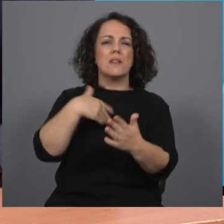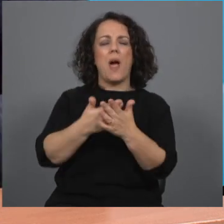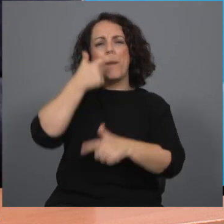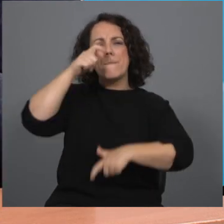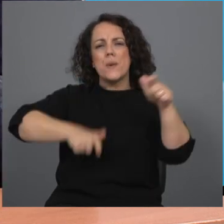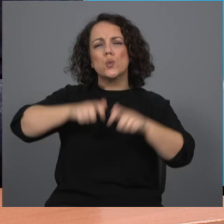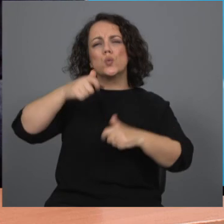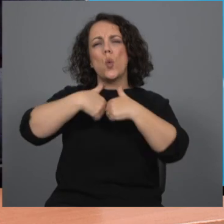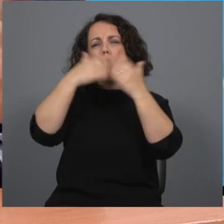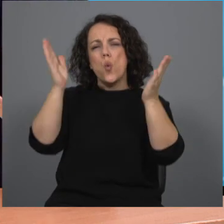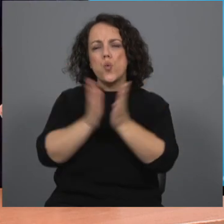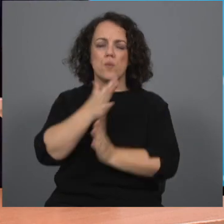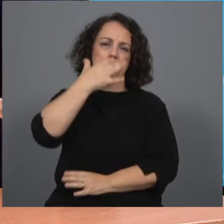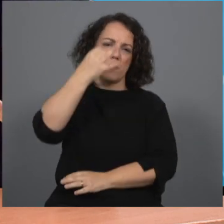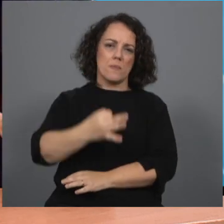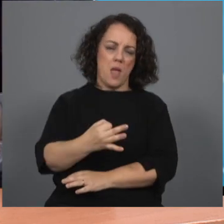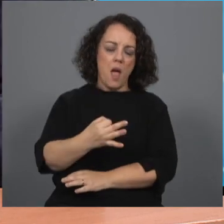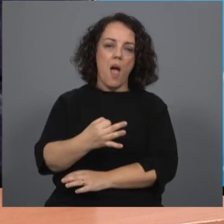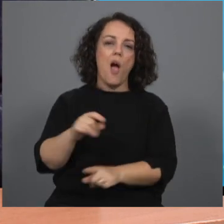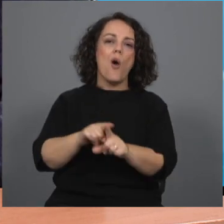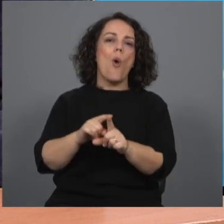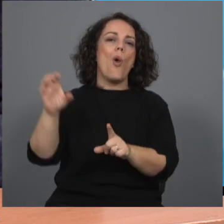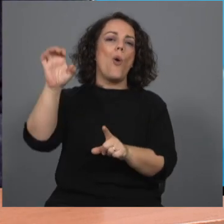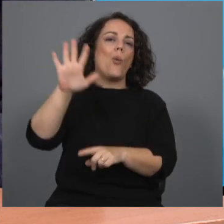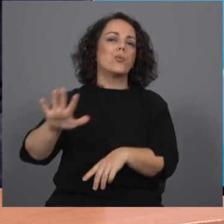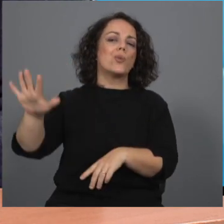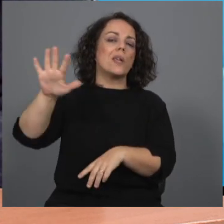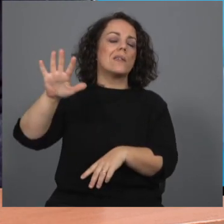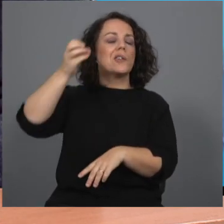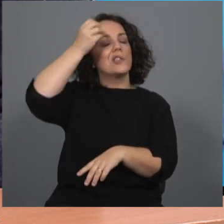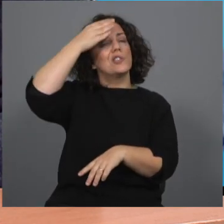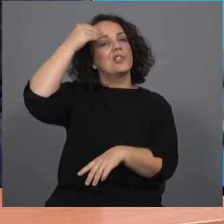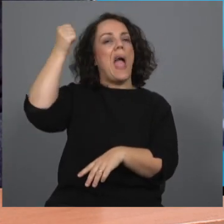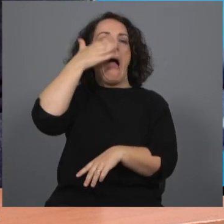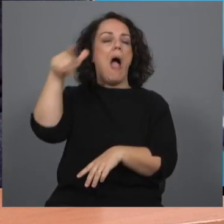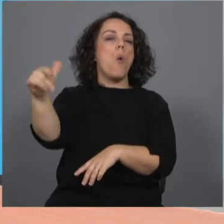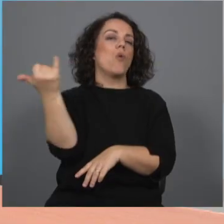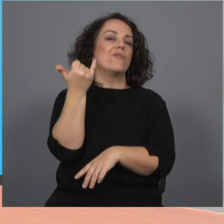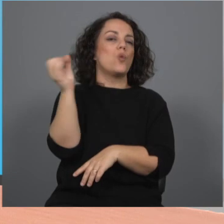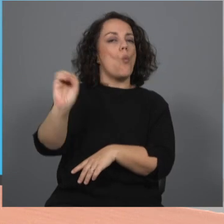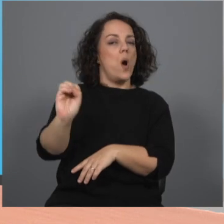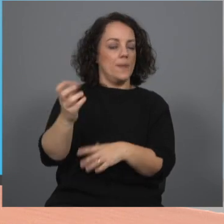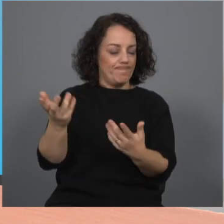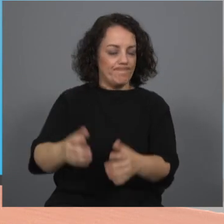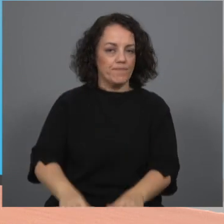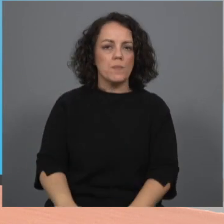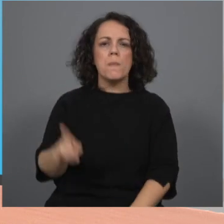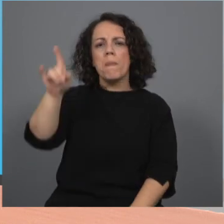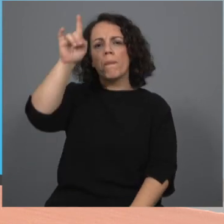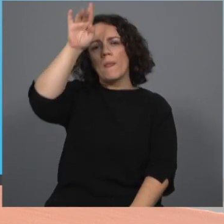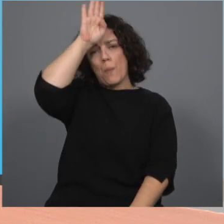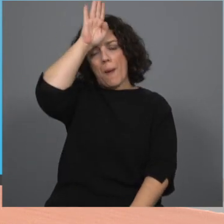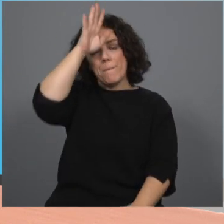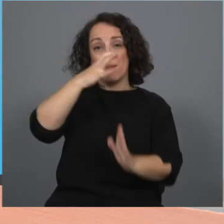e portanto não ter depois continentes esquecidos, como se não existissem. Na mensagem para o Dia Mundial do Doente, o Papa fala também sobre